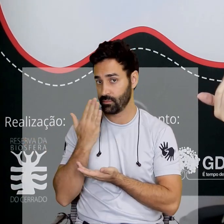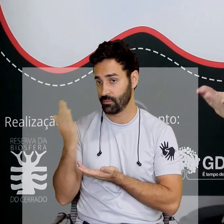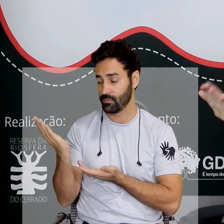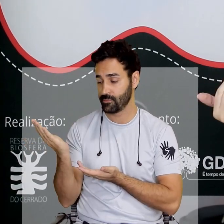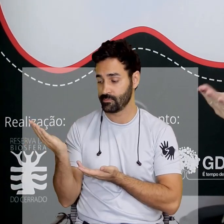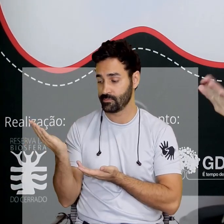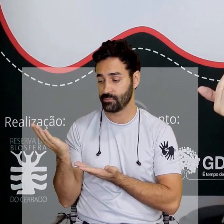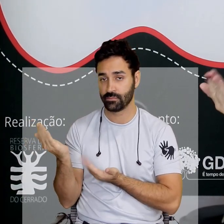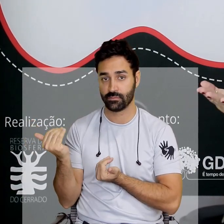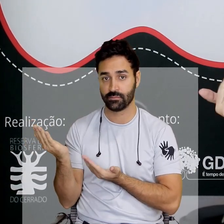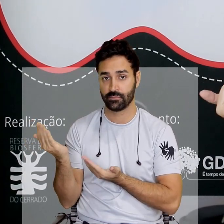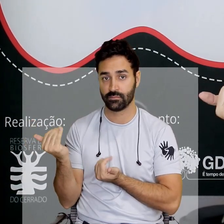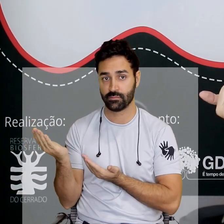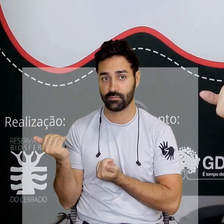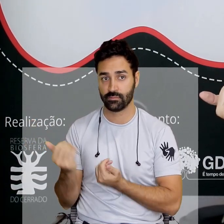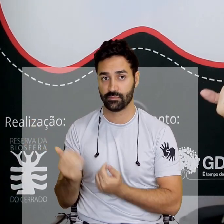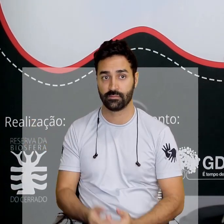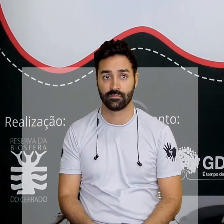Jovem.